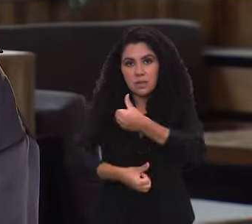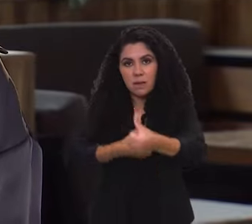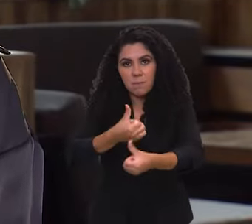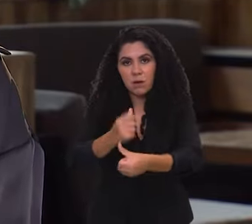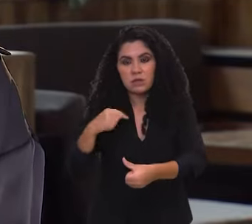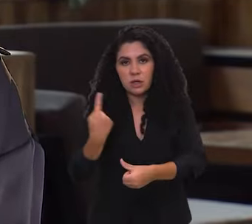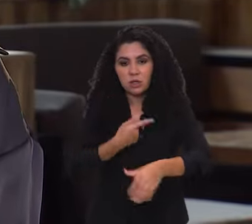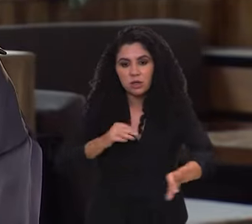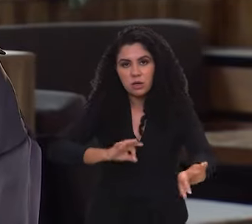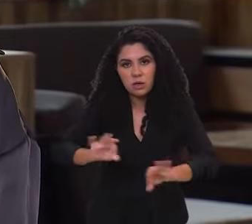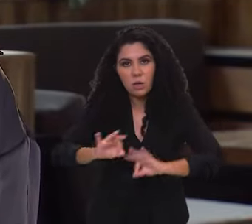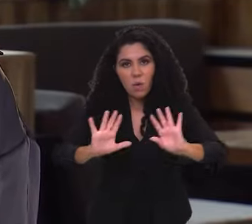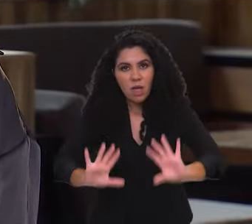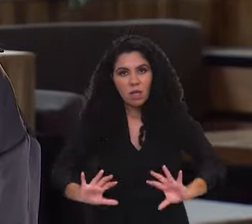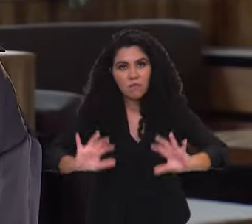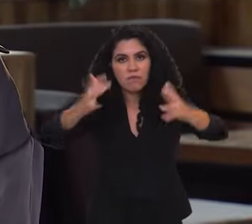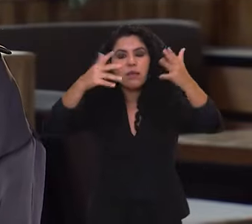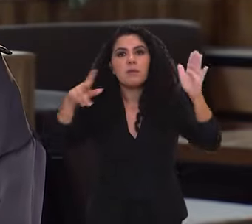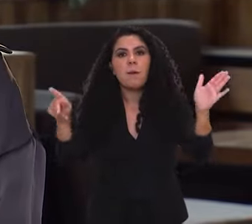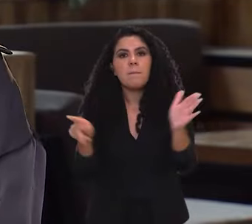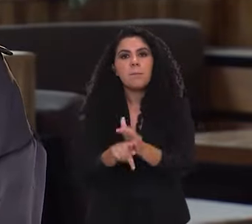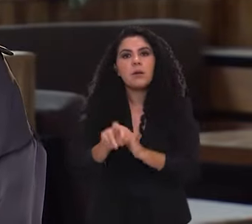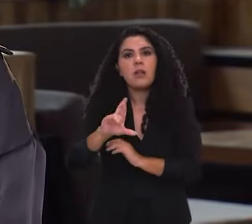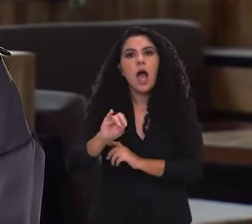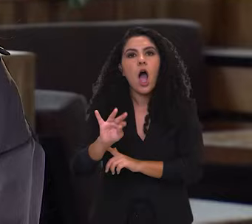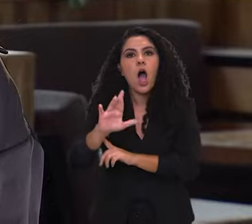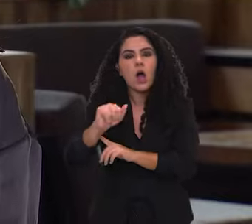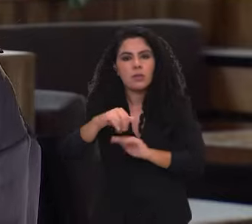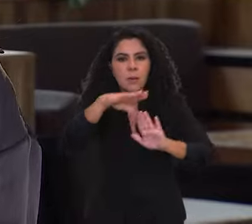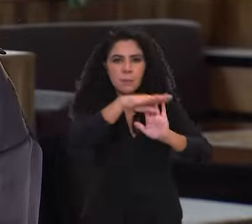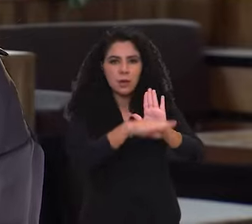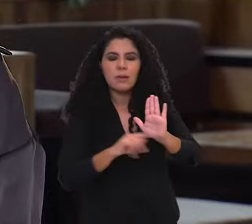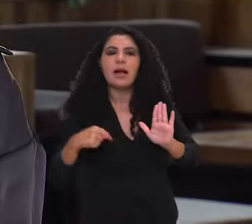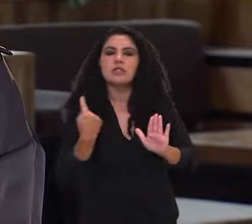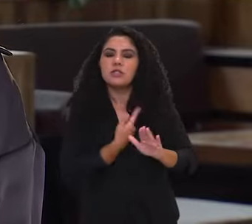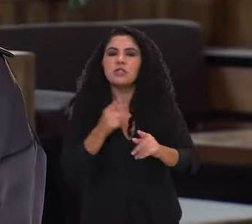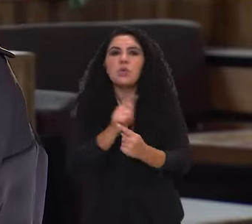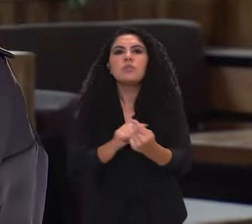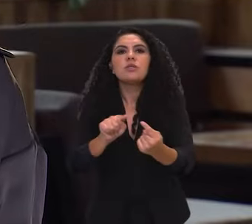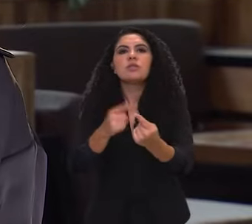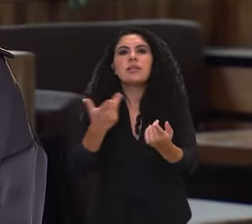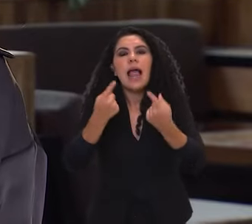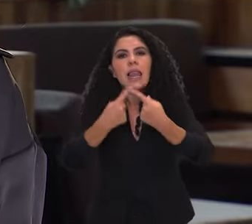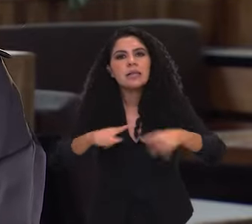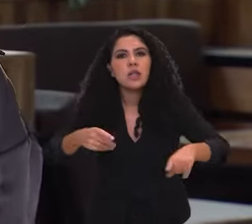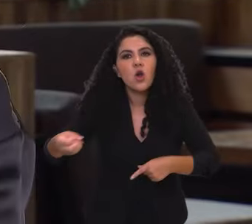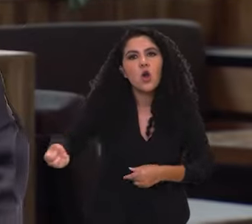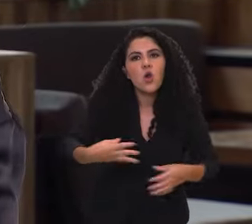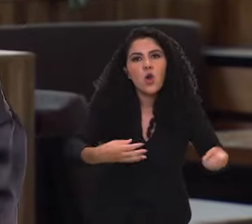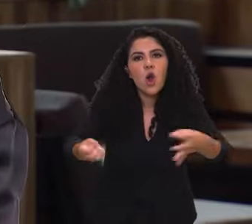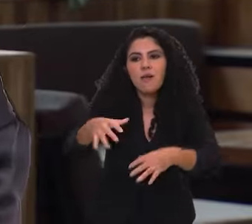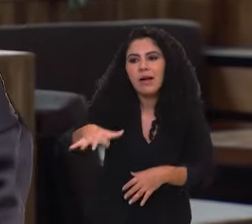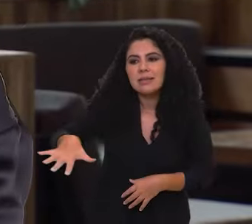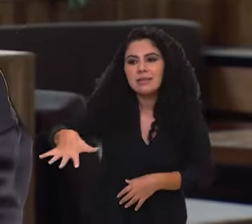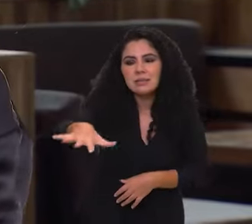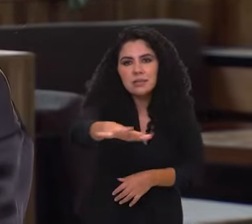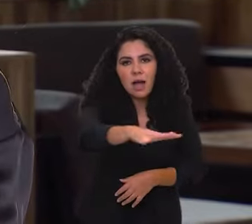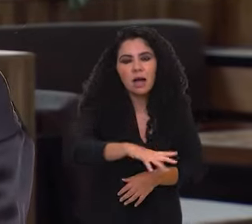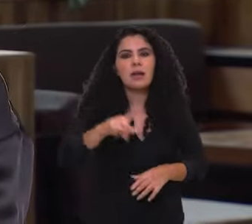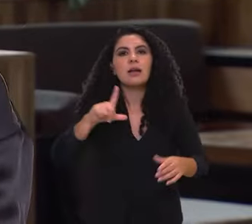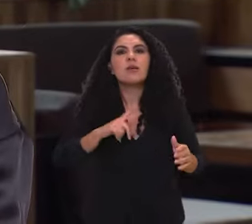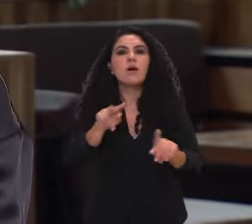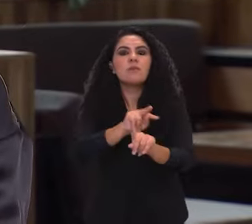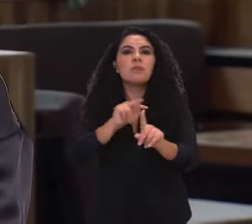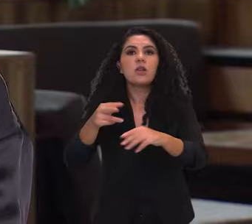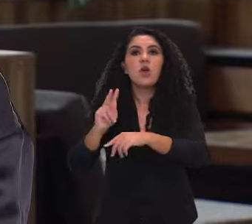evento comemorativo das rotas. A ideia é que a gente lance também novos setores produtivos. A gente está trabalhando agora com a